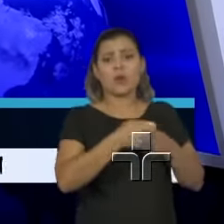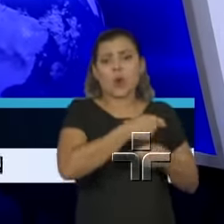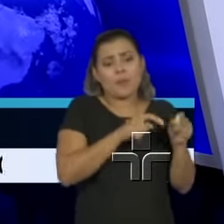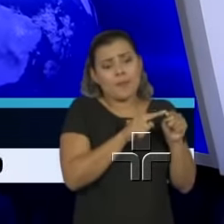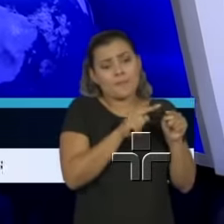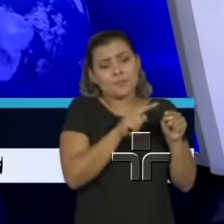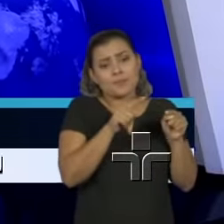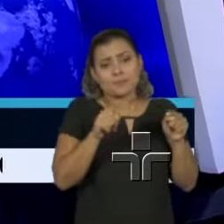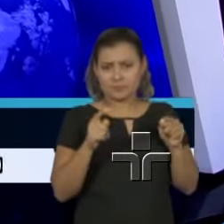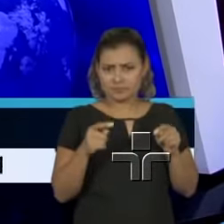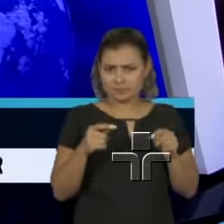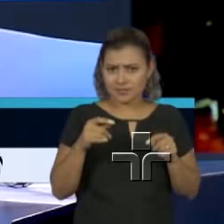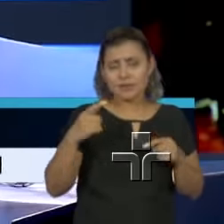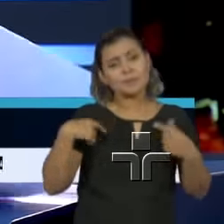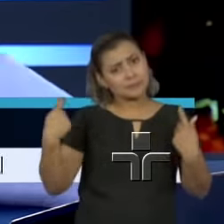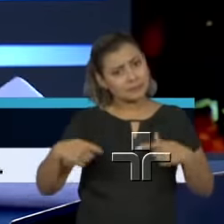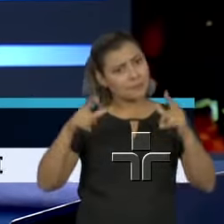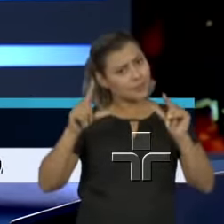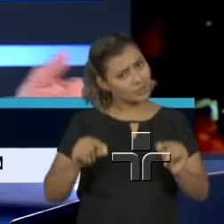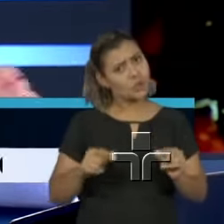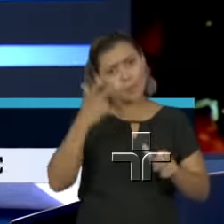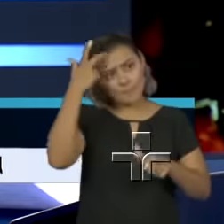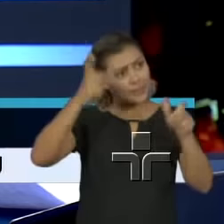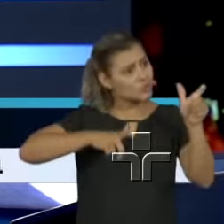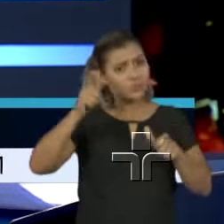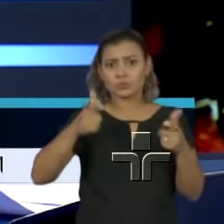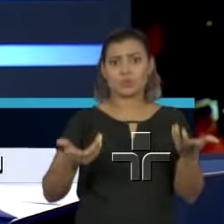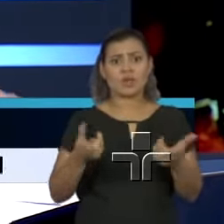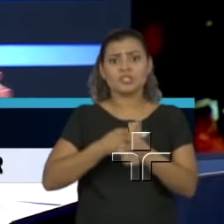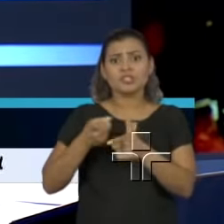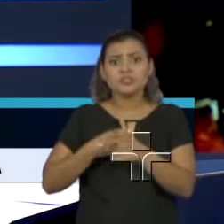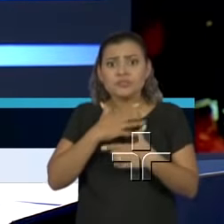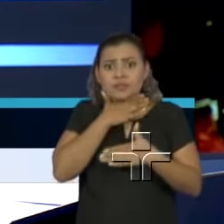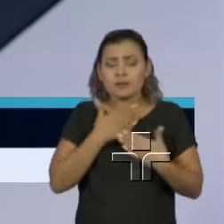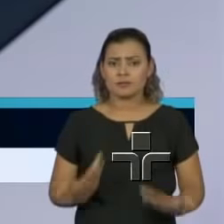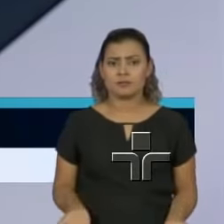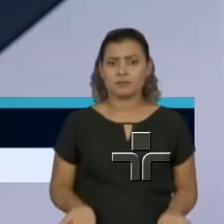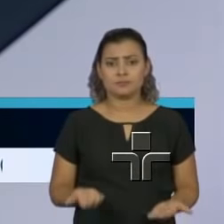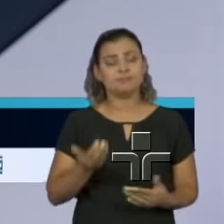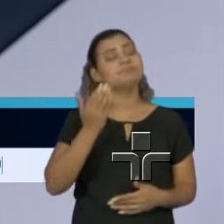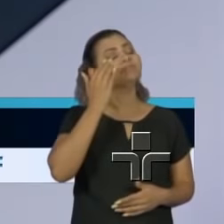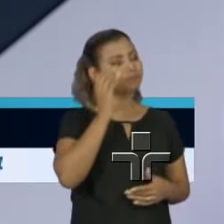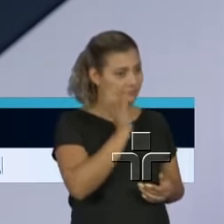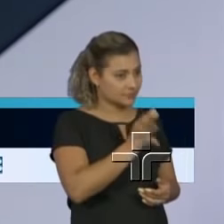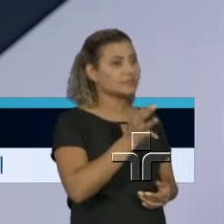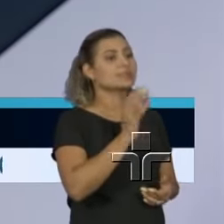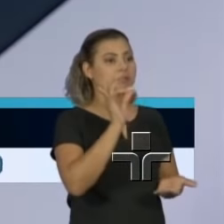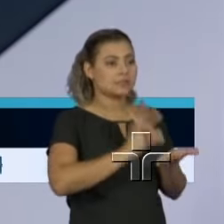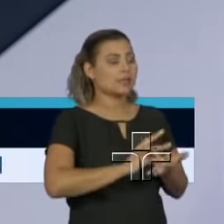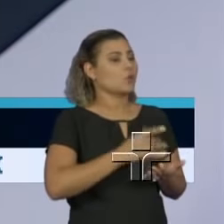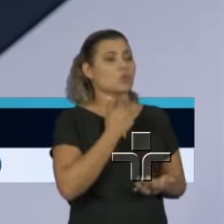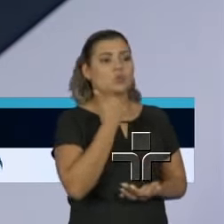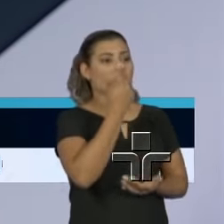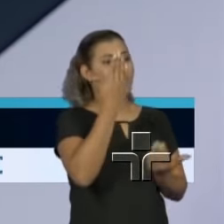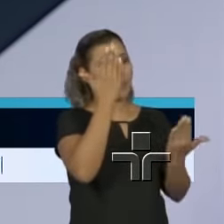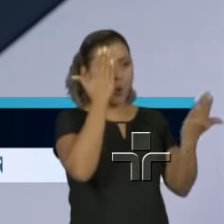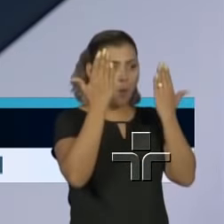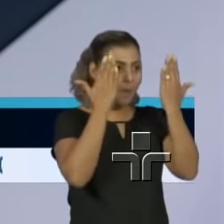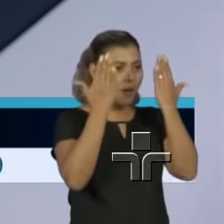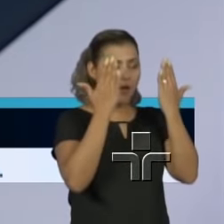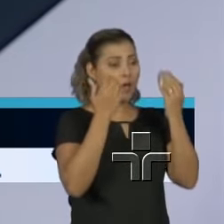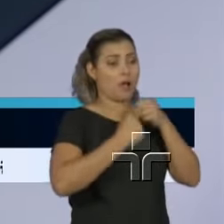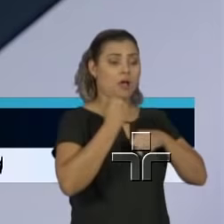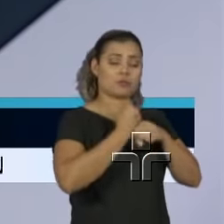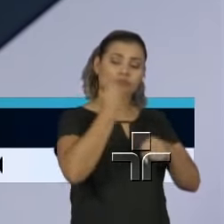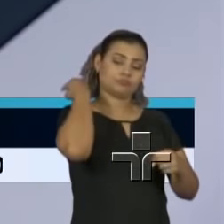um número menor, né, de pessoas que não conseguissem pagar. É esperado. A gente não tem a comparação com os anos anteriores,